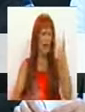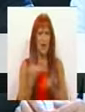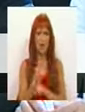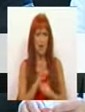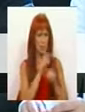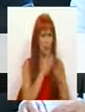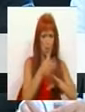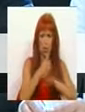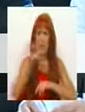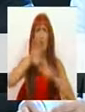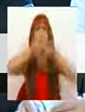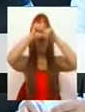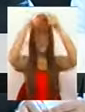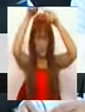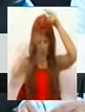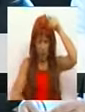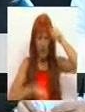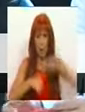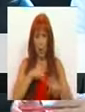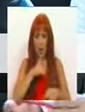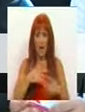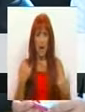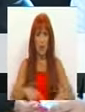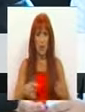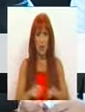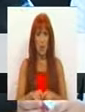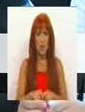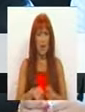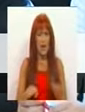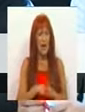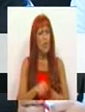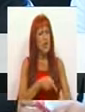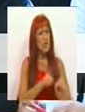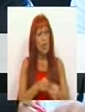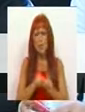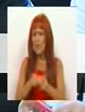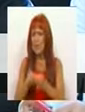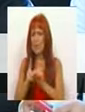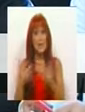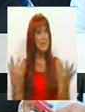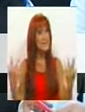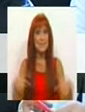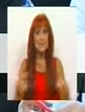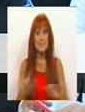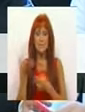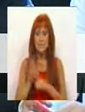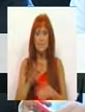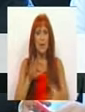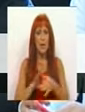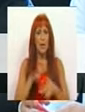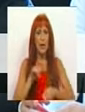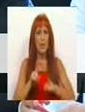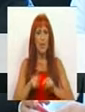de várias intervenções, domínio ao Algarve, em zonas com portinhos de pesca, e que, nomeadamente